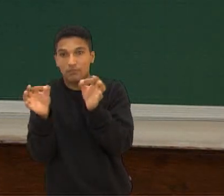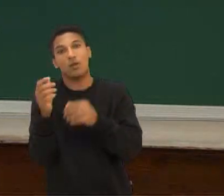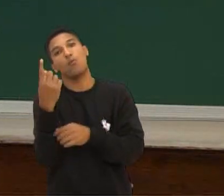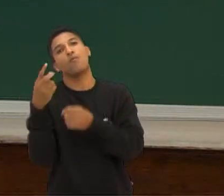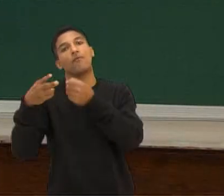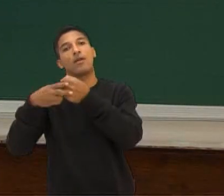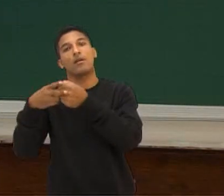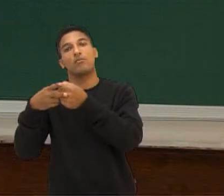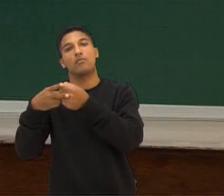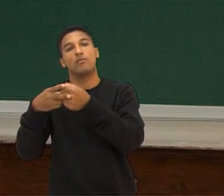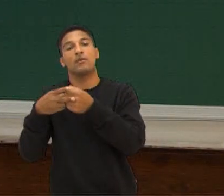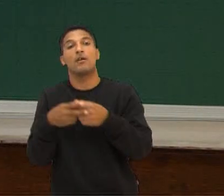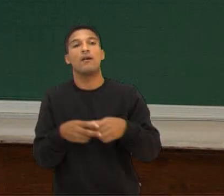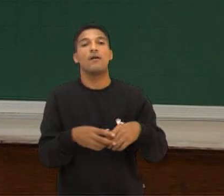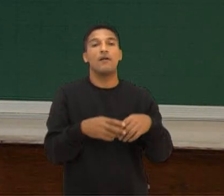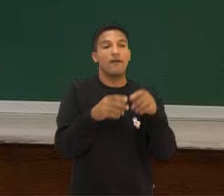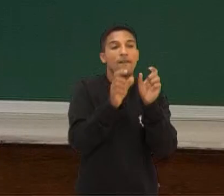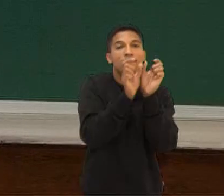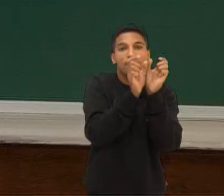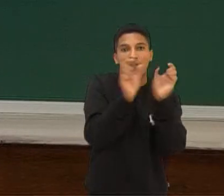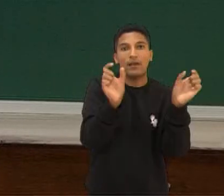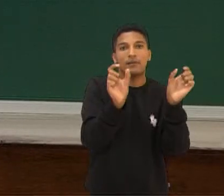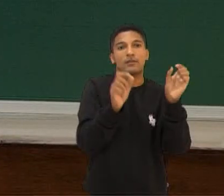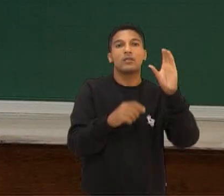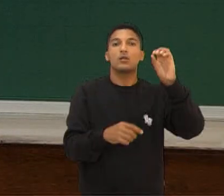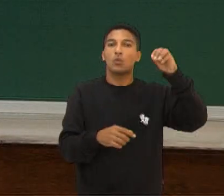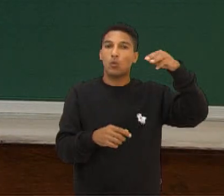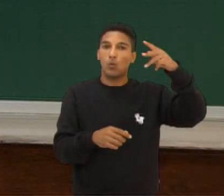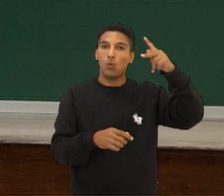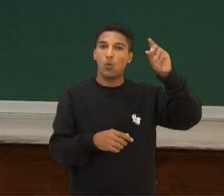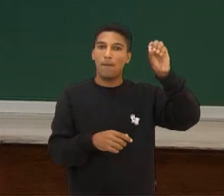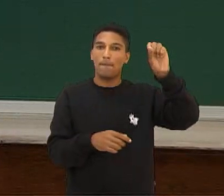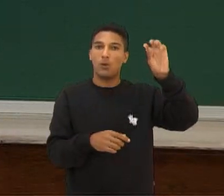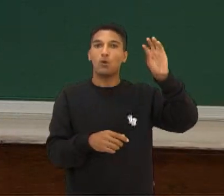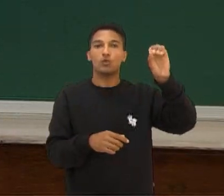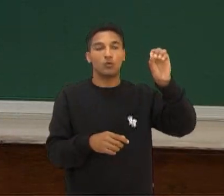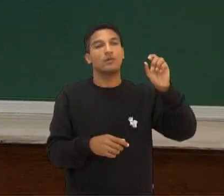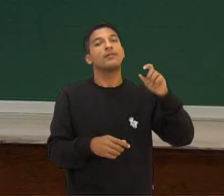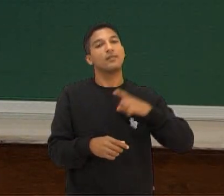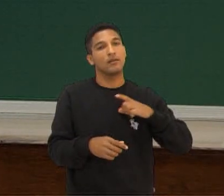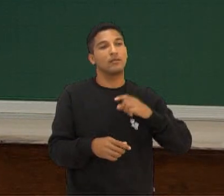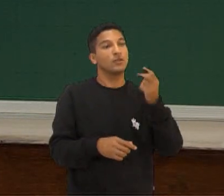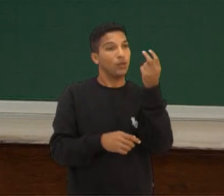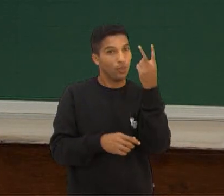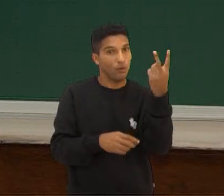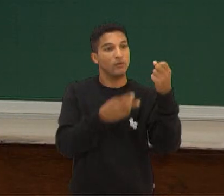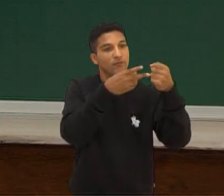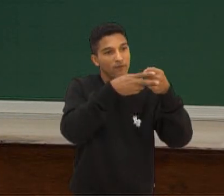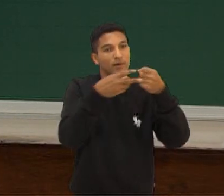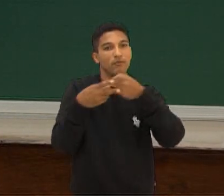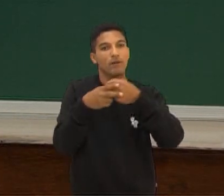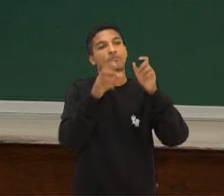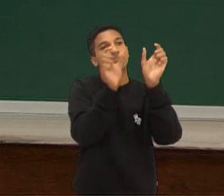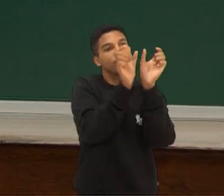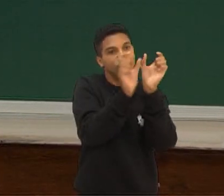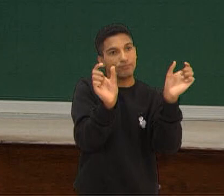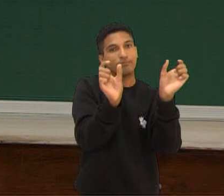composto, dois verbos ali, ó. Espero, tá? E telefonar ali,